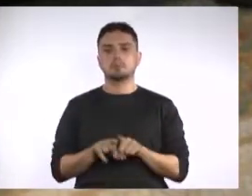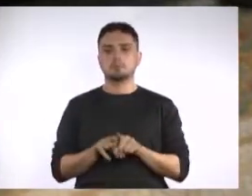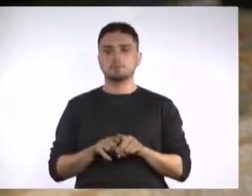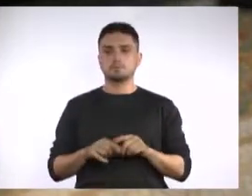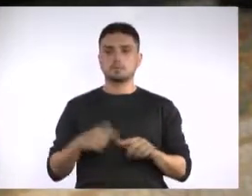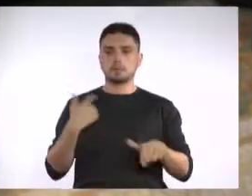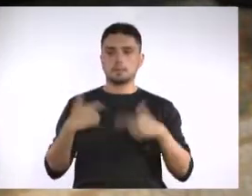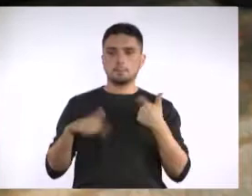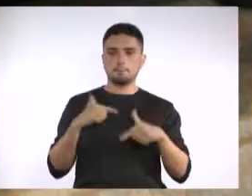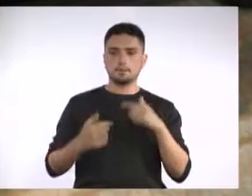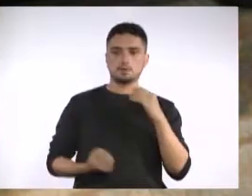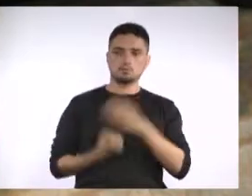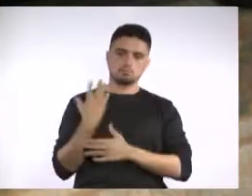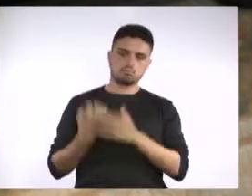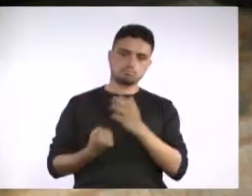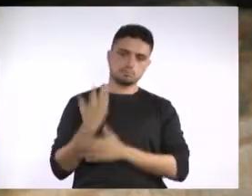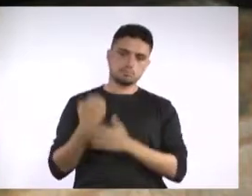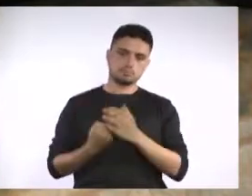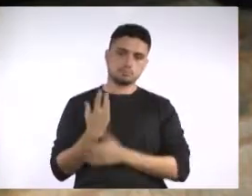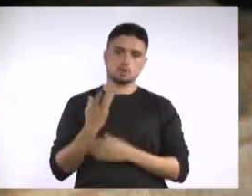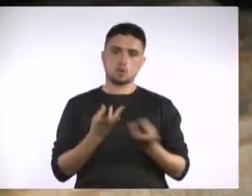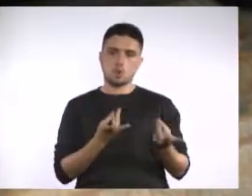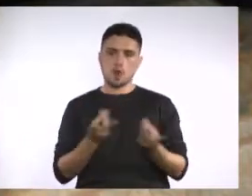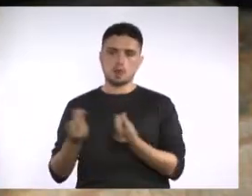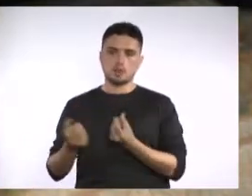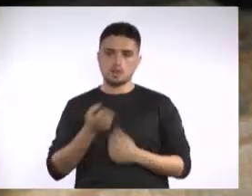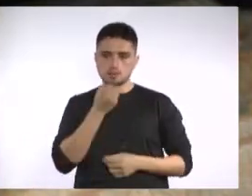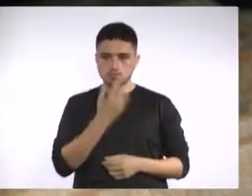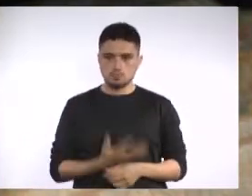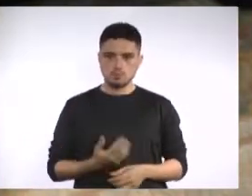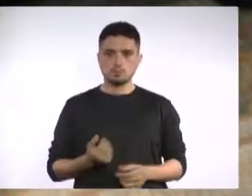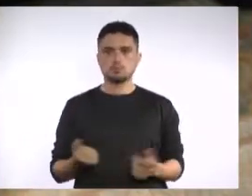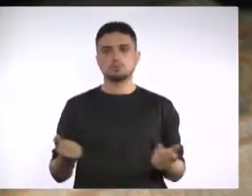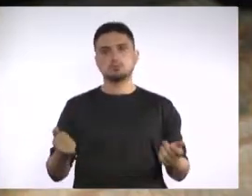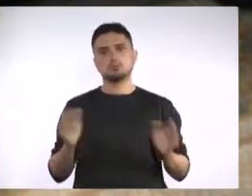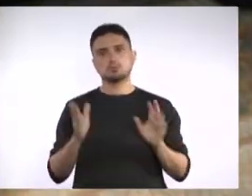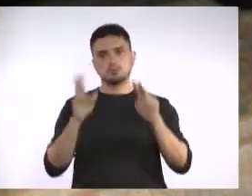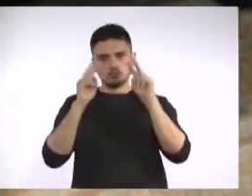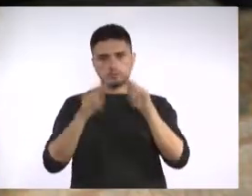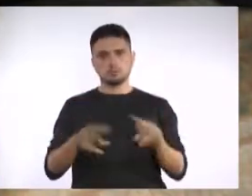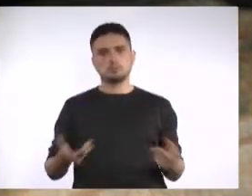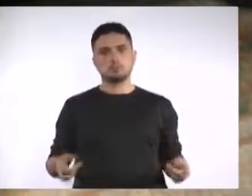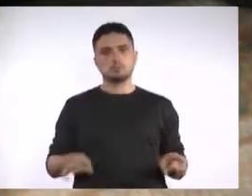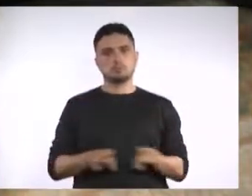emprego qualificado, a gente vê que no primeiro evento que ocorre